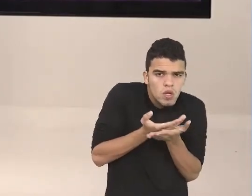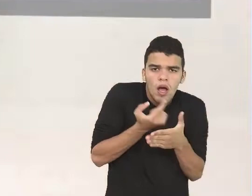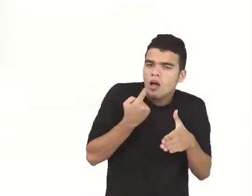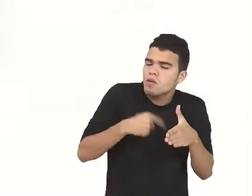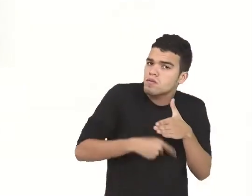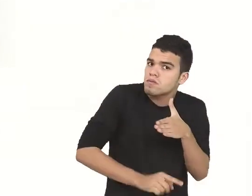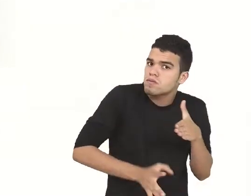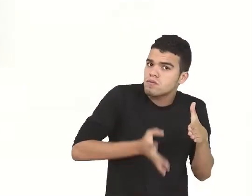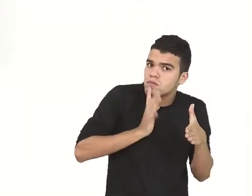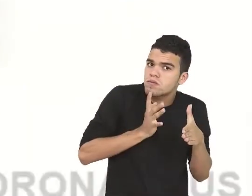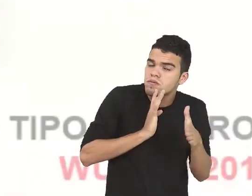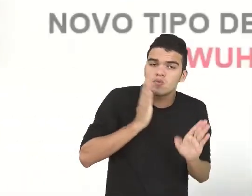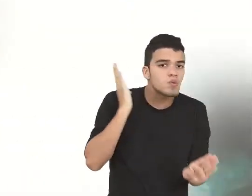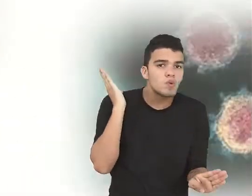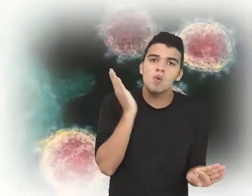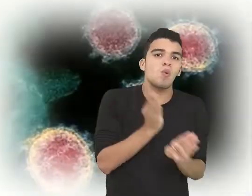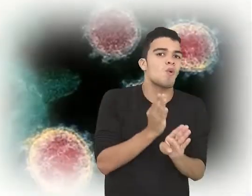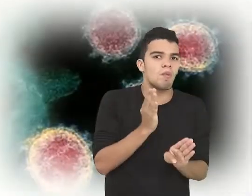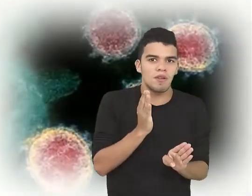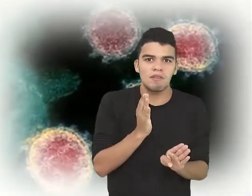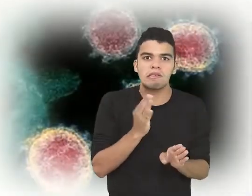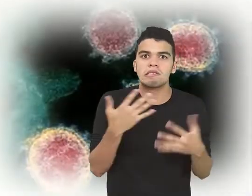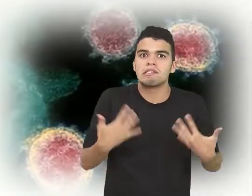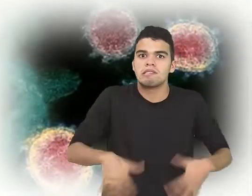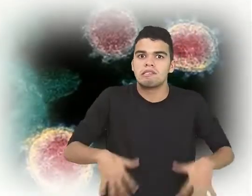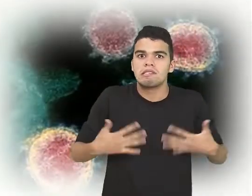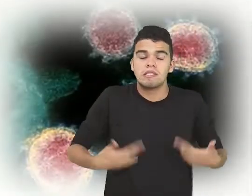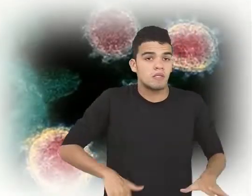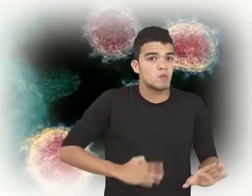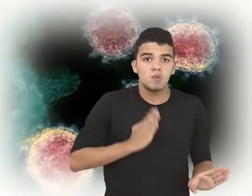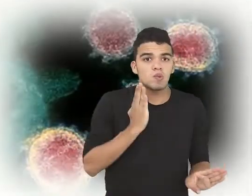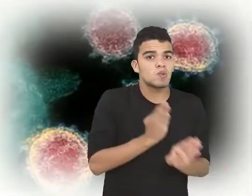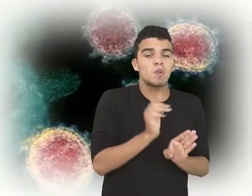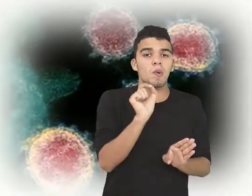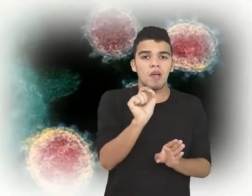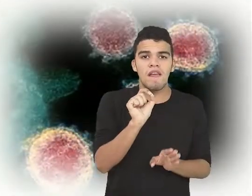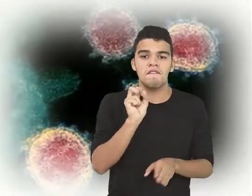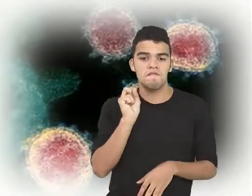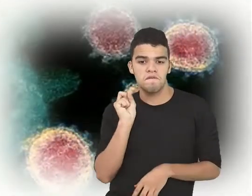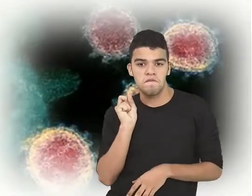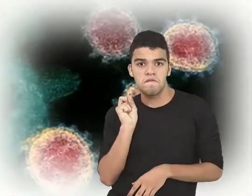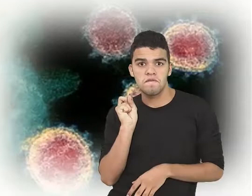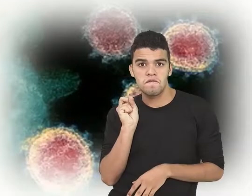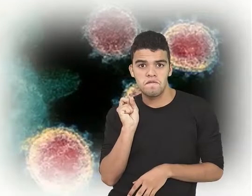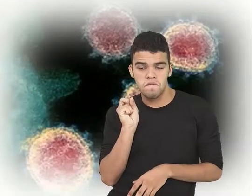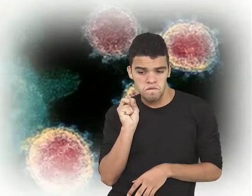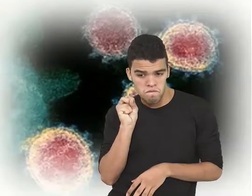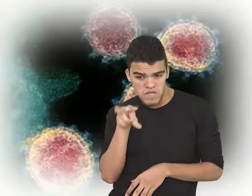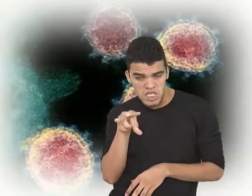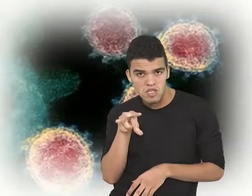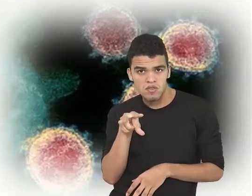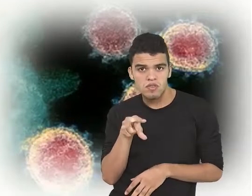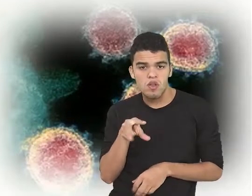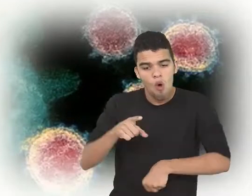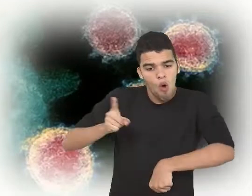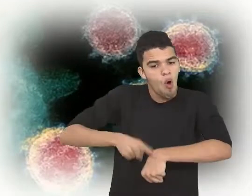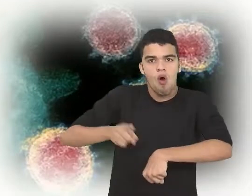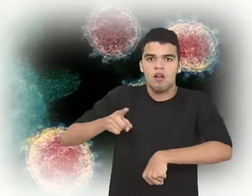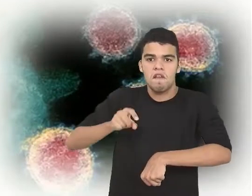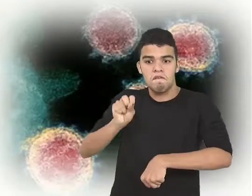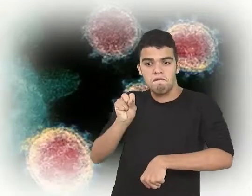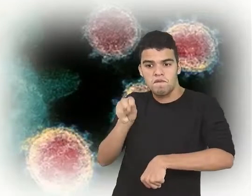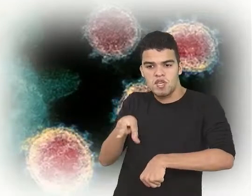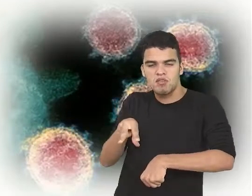e descobriram uma coisa. Que o vírus que estava aparecendo naquela hora era um vírus